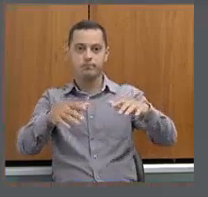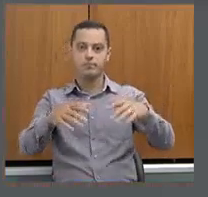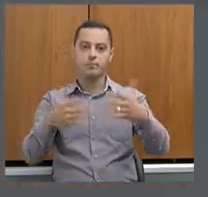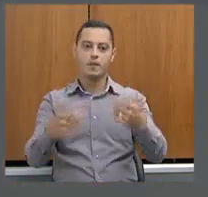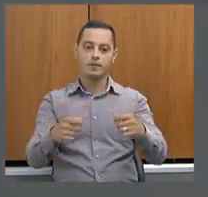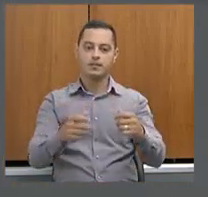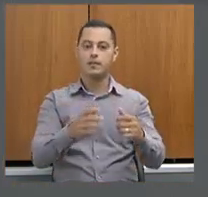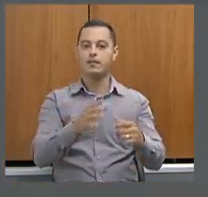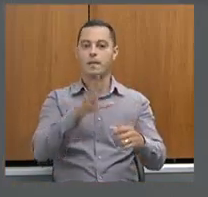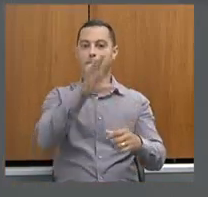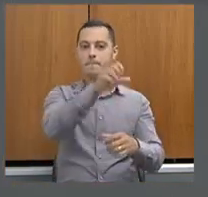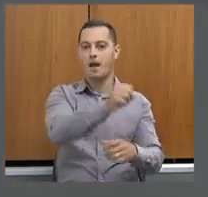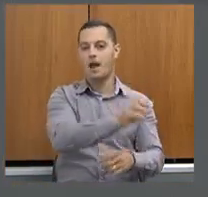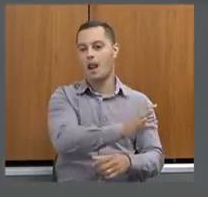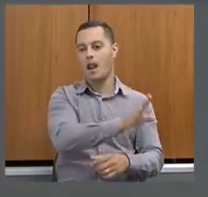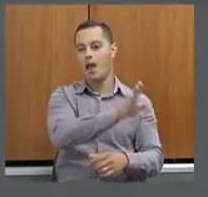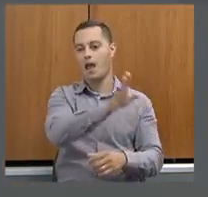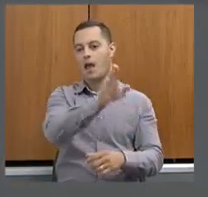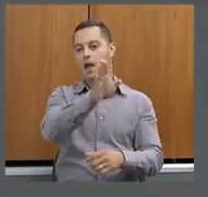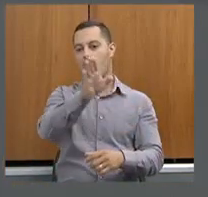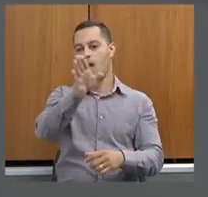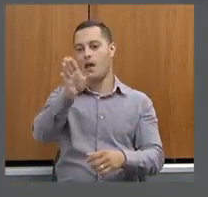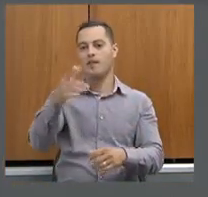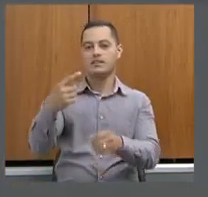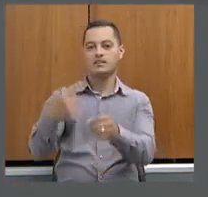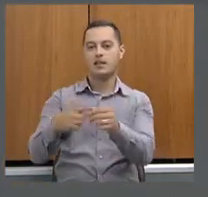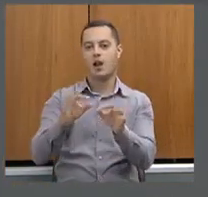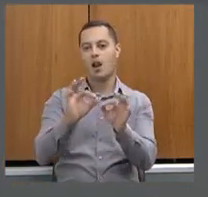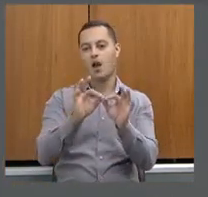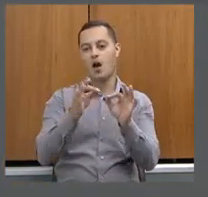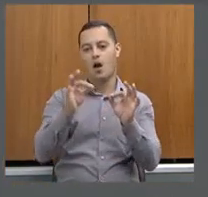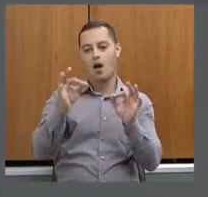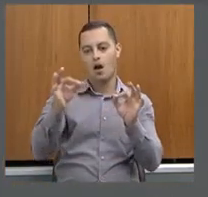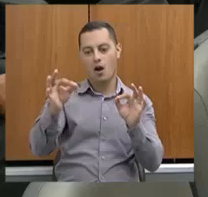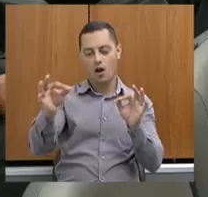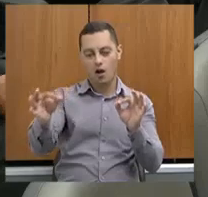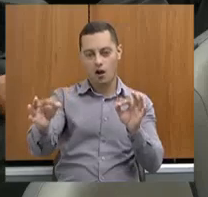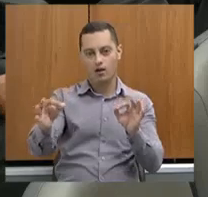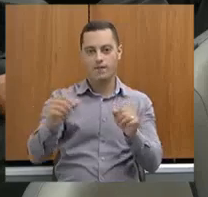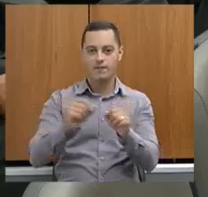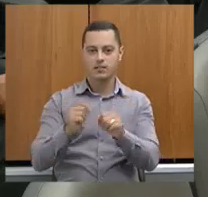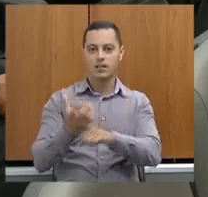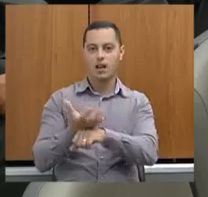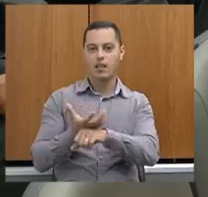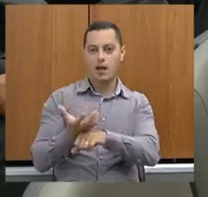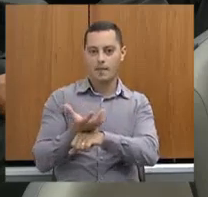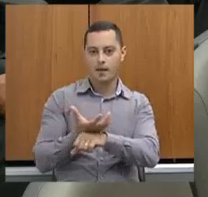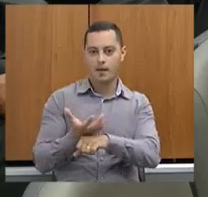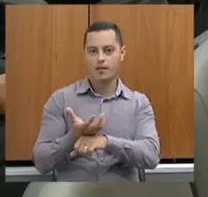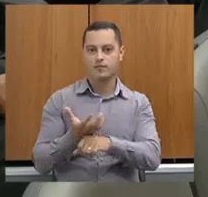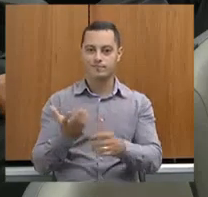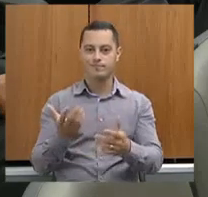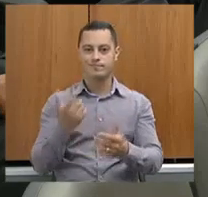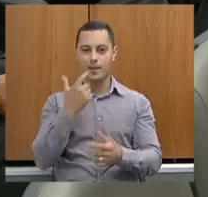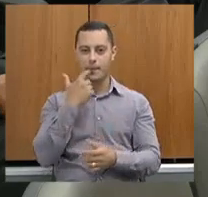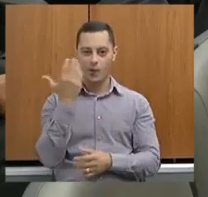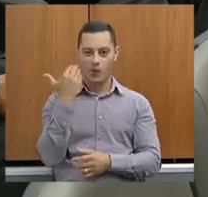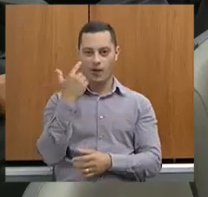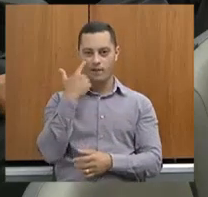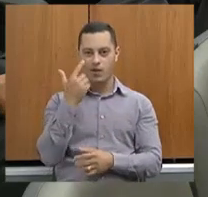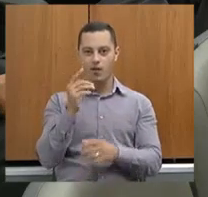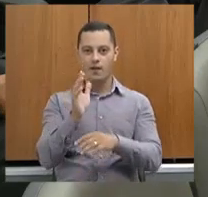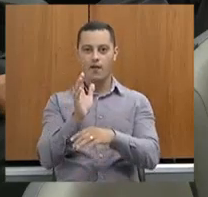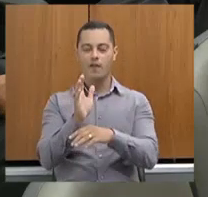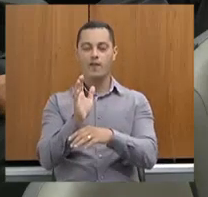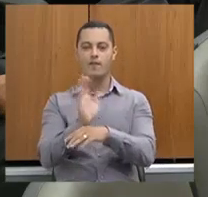lá em Itaobim cidades distantes né que sem condições agora mesmo a gente acaba de ver um vídeo onde a estrada